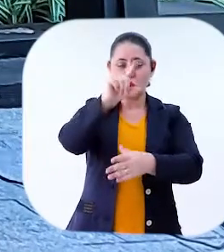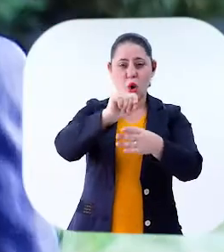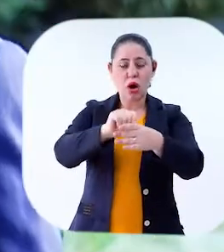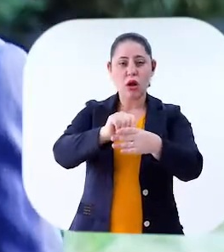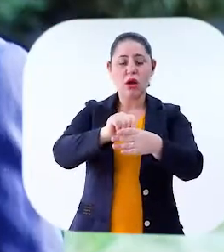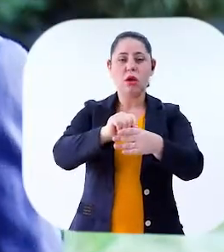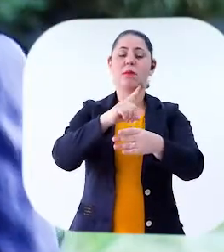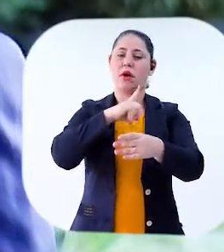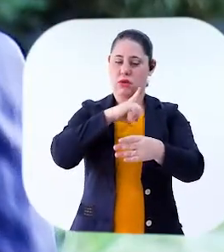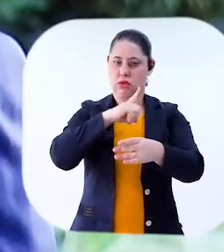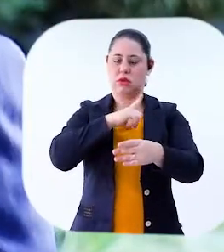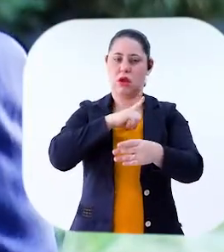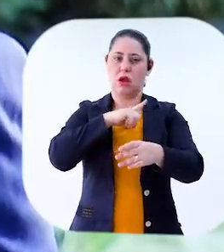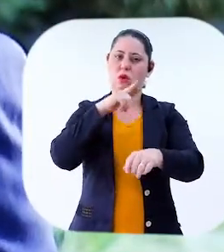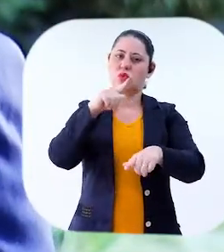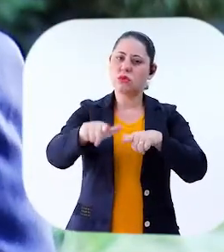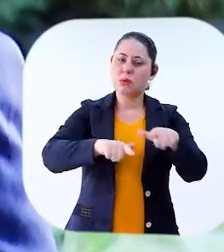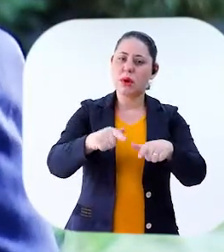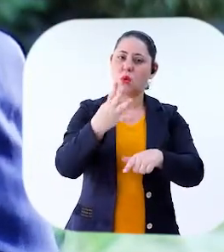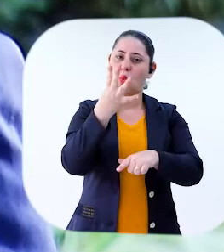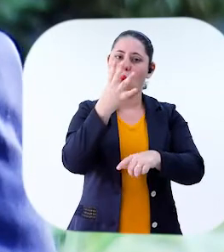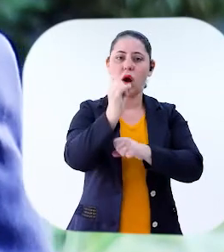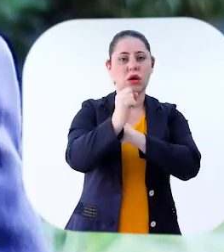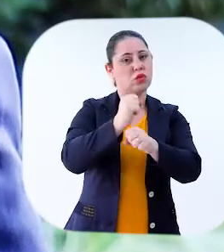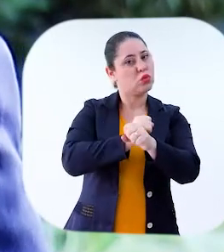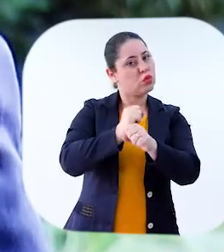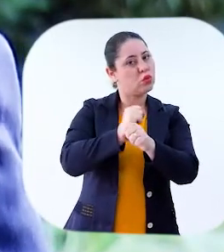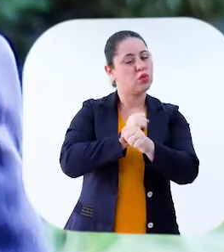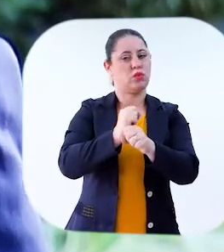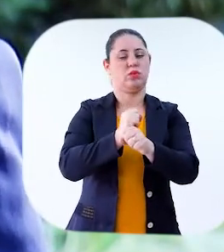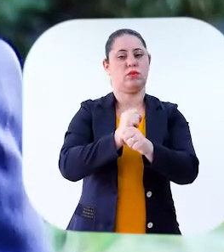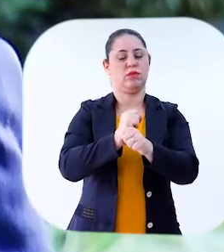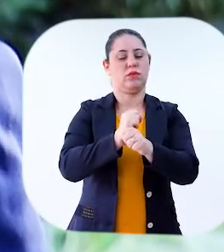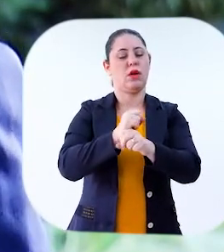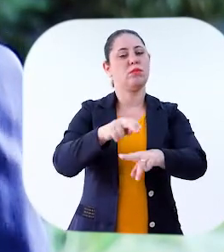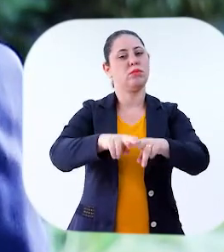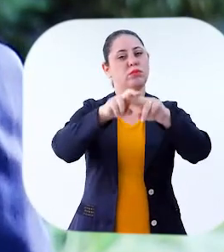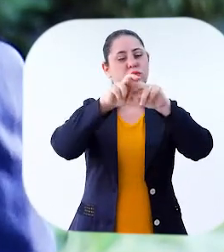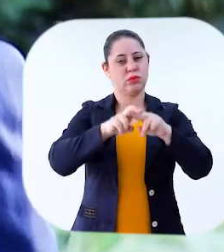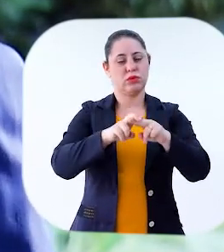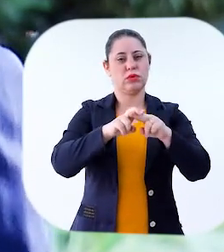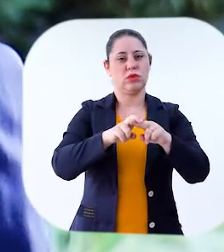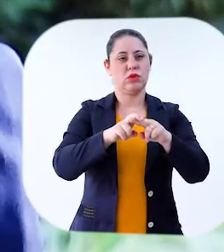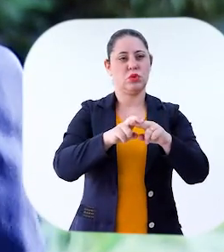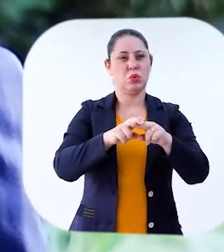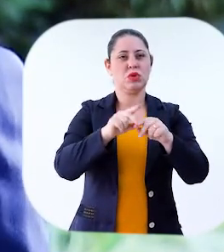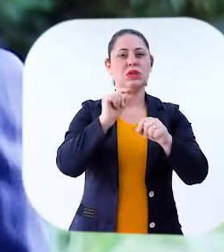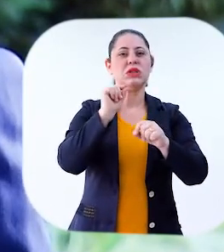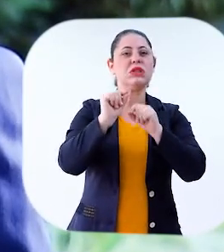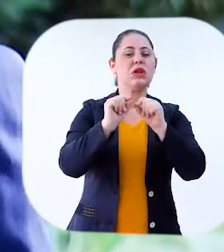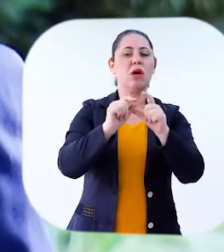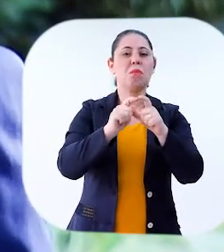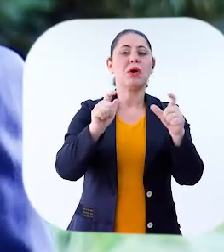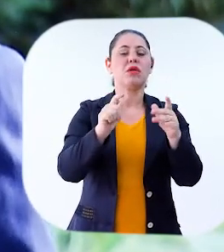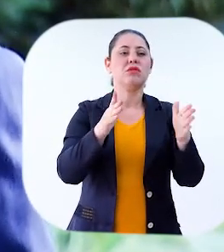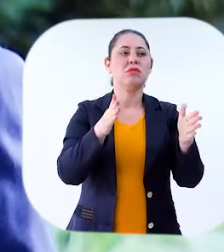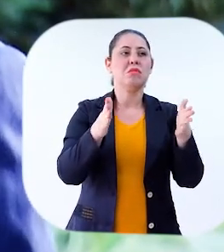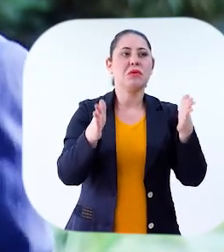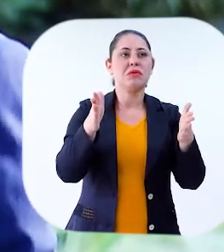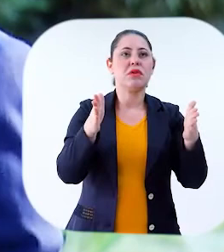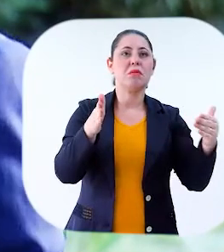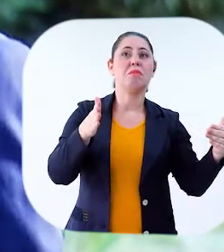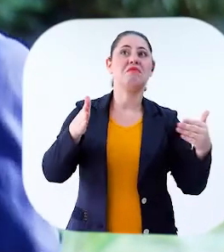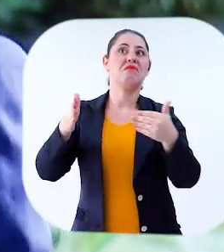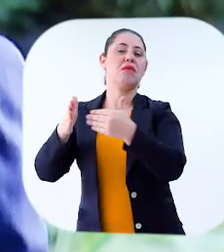candidato para que ele possa exercer o mandato por 4 anos. Então, a prorrogação, nós estaremos aí diante de uma situação